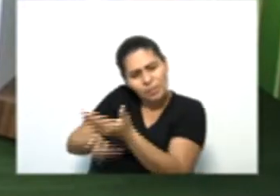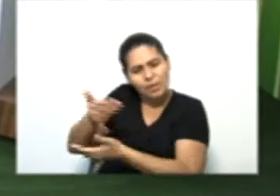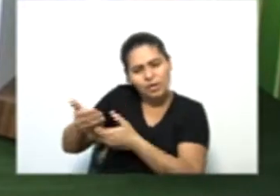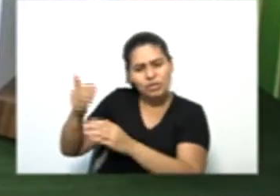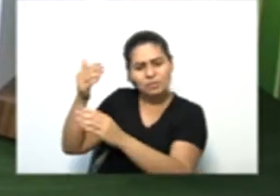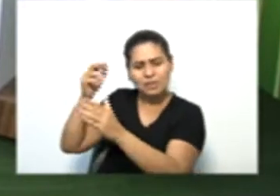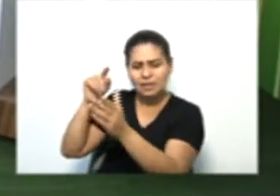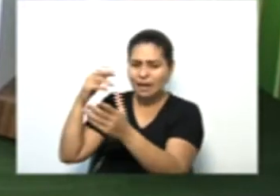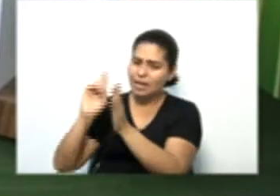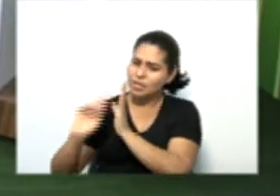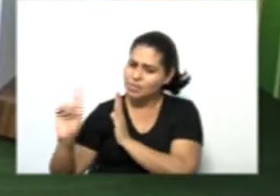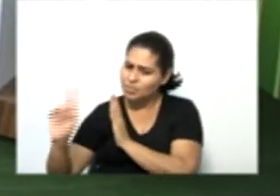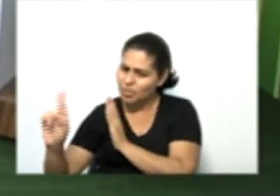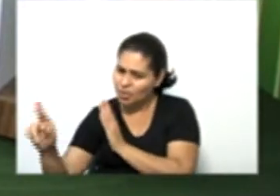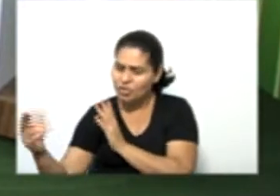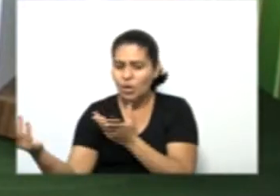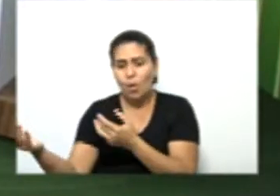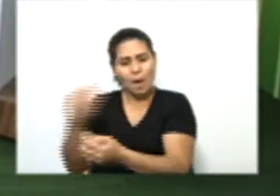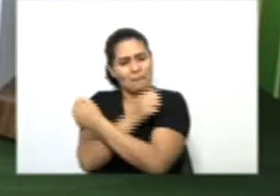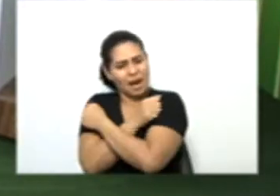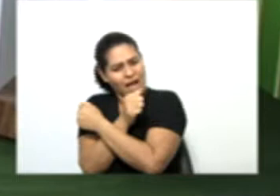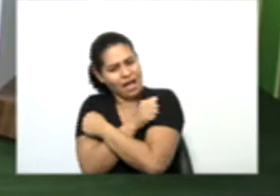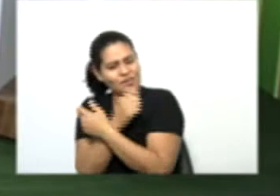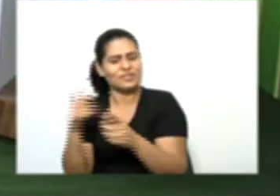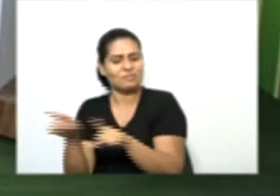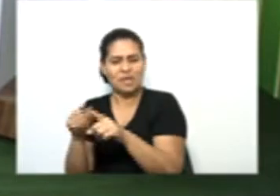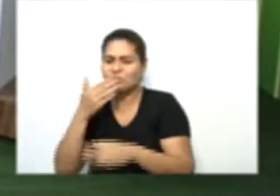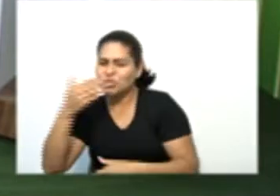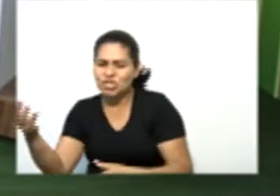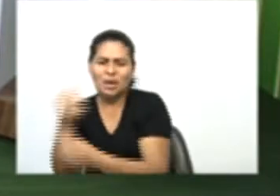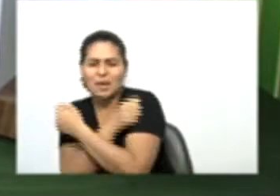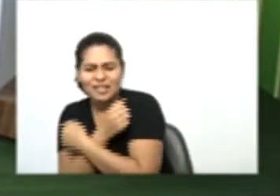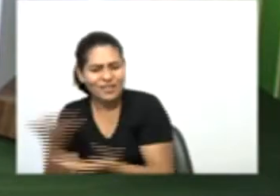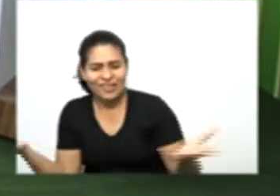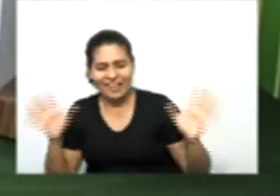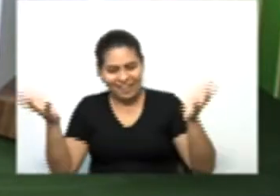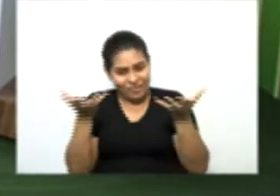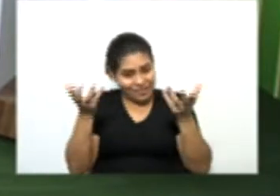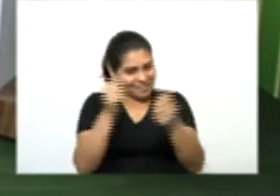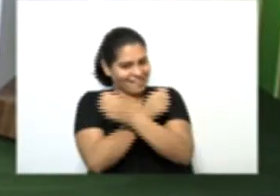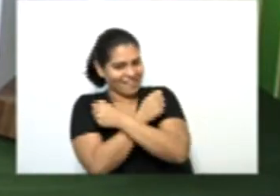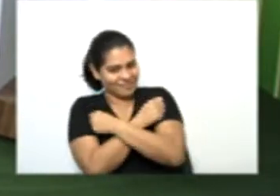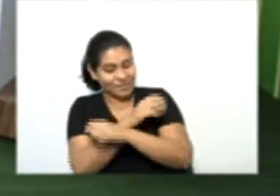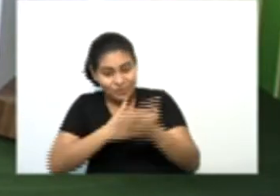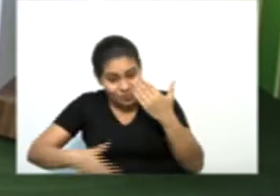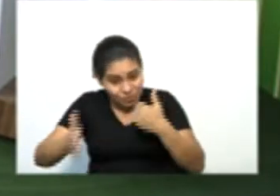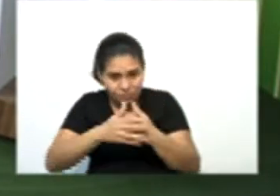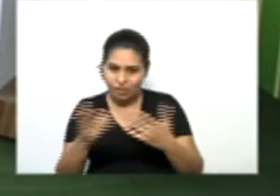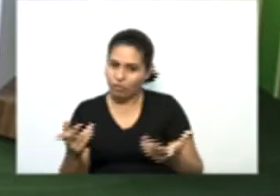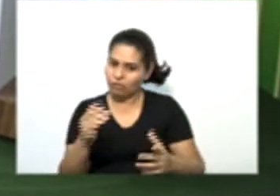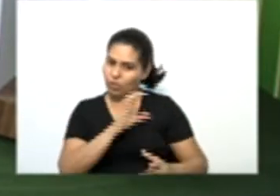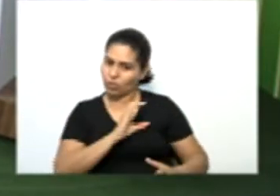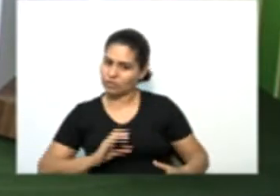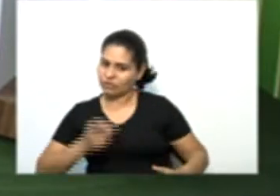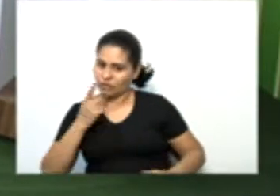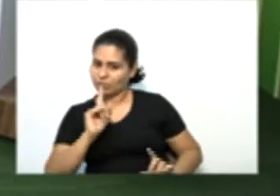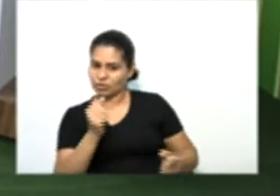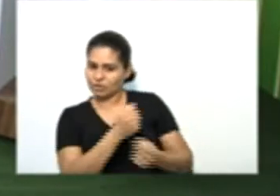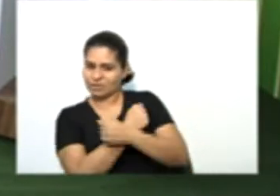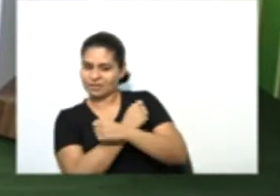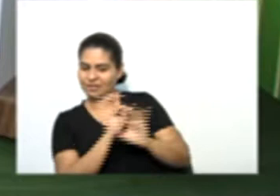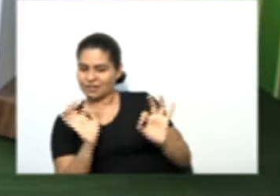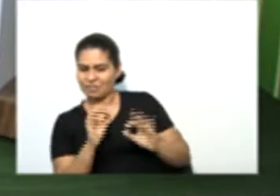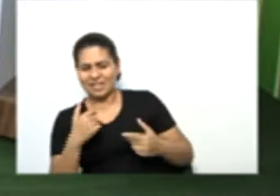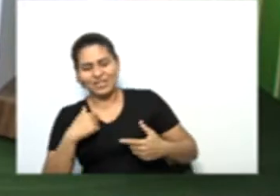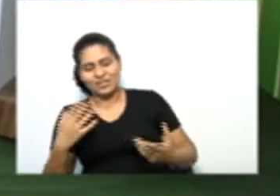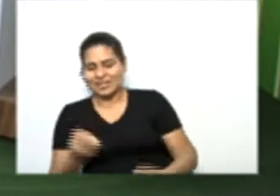Mande as respostas, participe, manda um abraço também, pede um abraço. Tô doido para dar abraço para todo mundo aí, tá certo? A coordenadora disse que não é para dar abraço não, tá certo? Mas eu